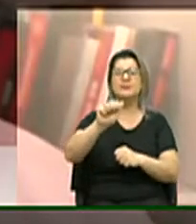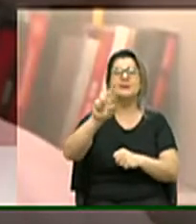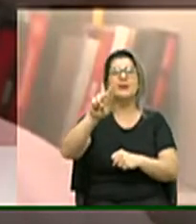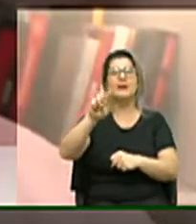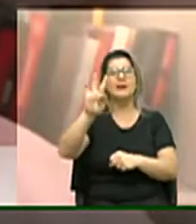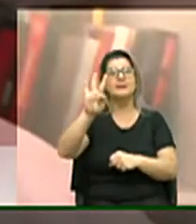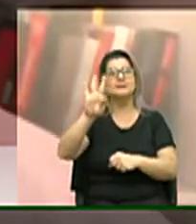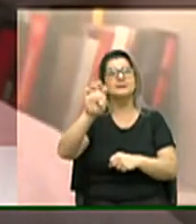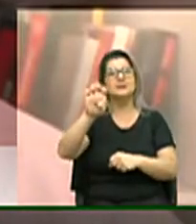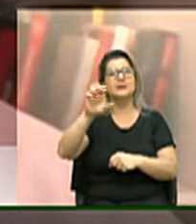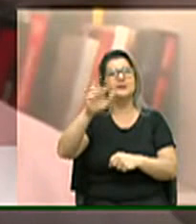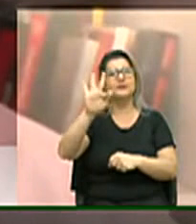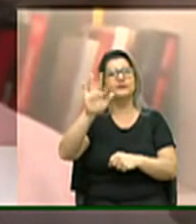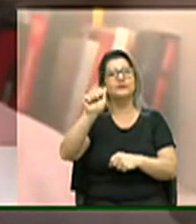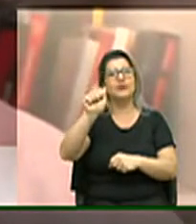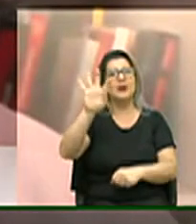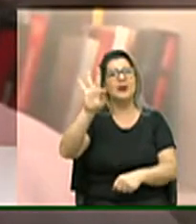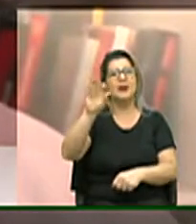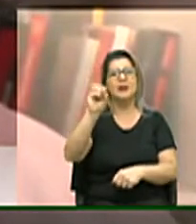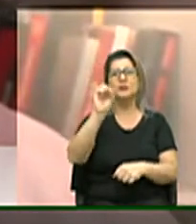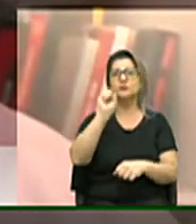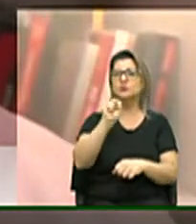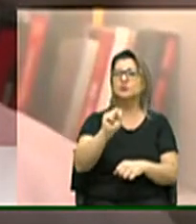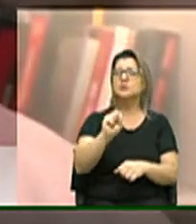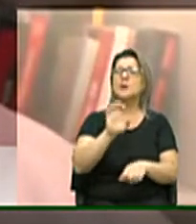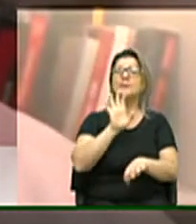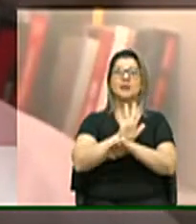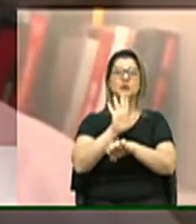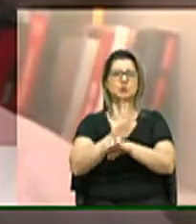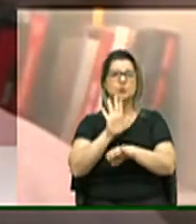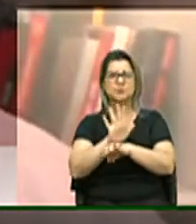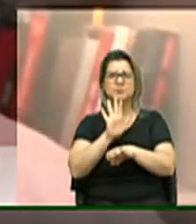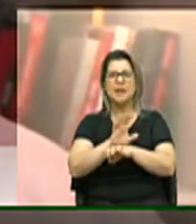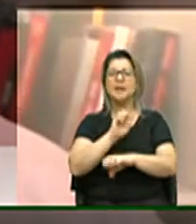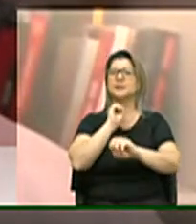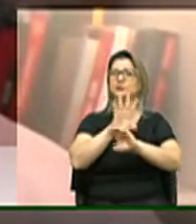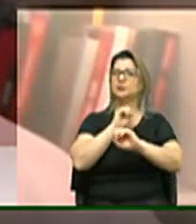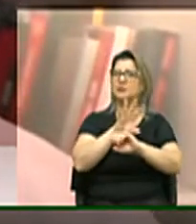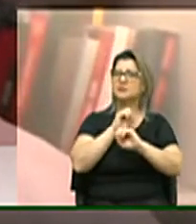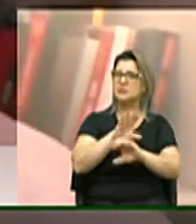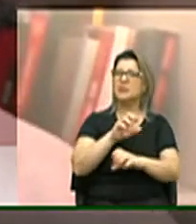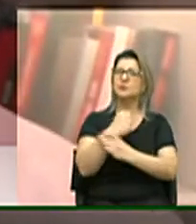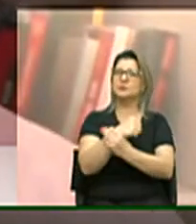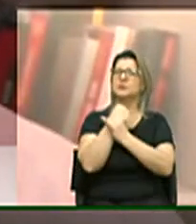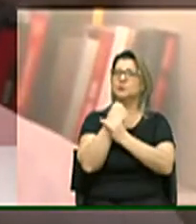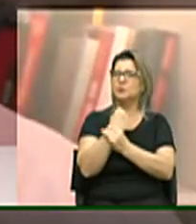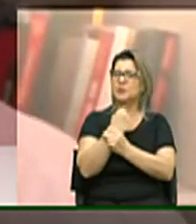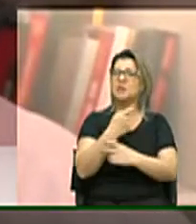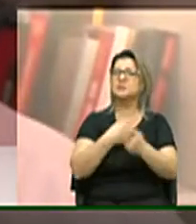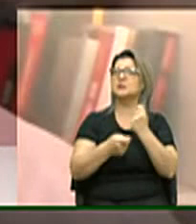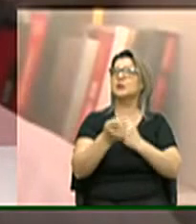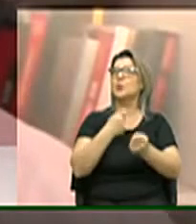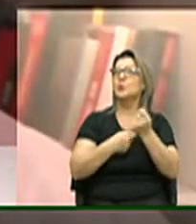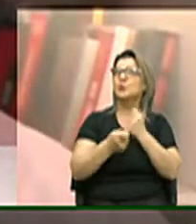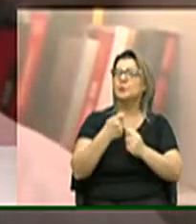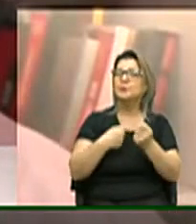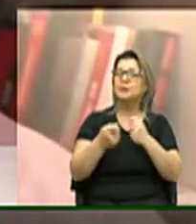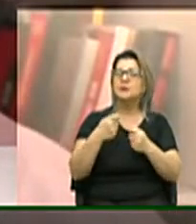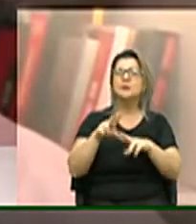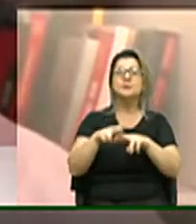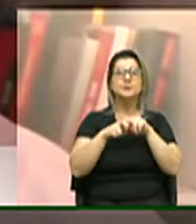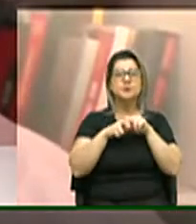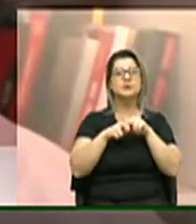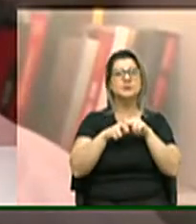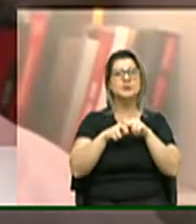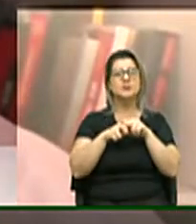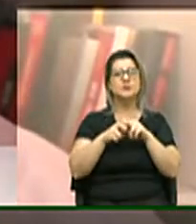ao coronavírus, na educação, na segurança, na economia, né? Pois que essa empresa